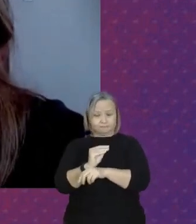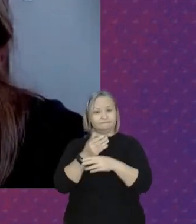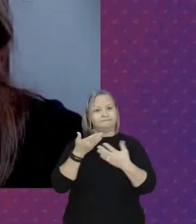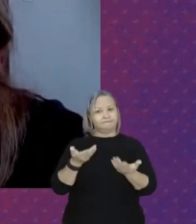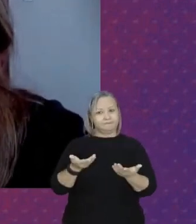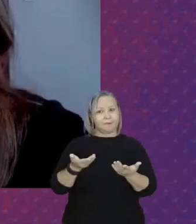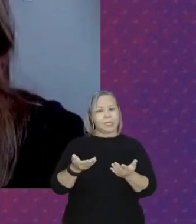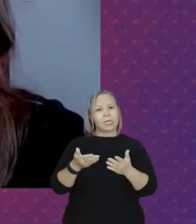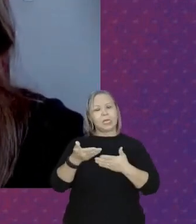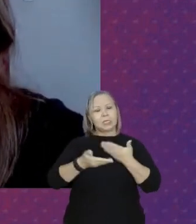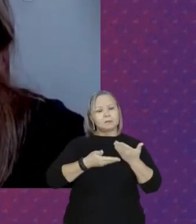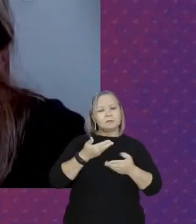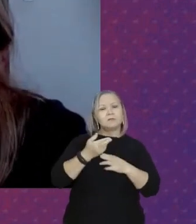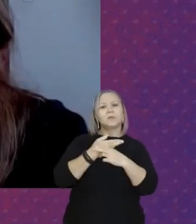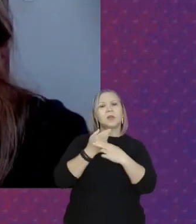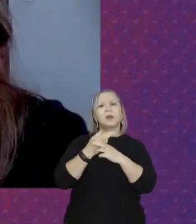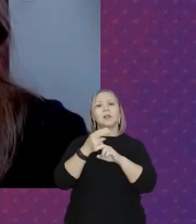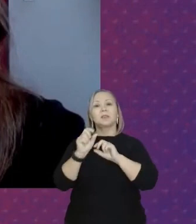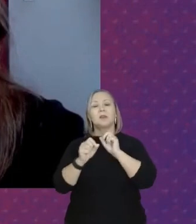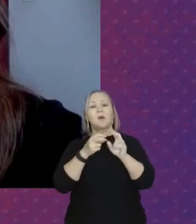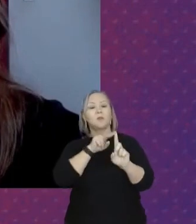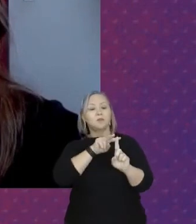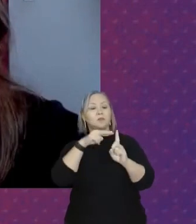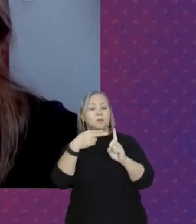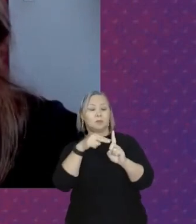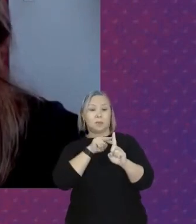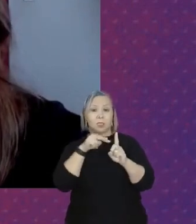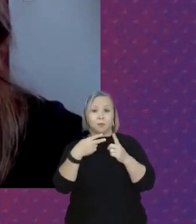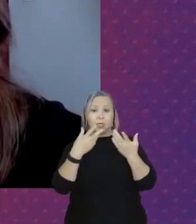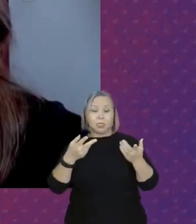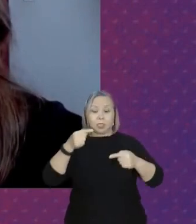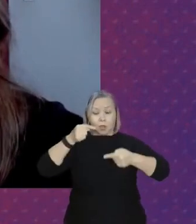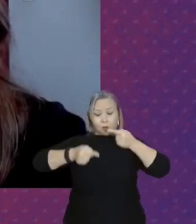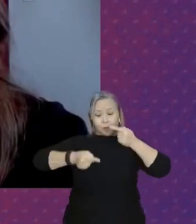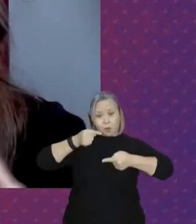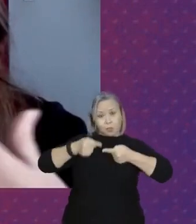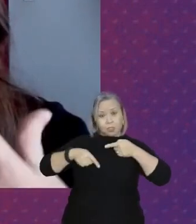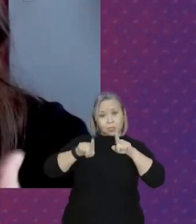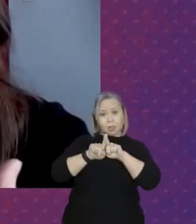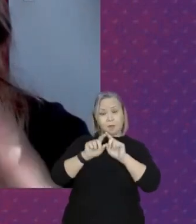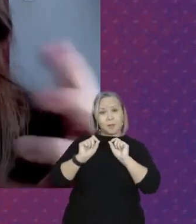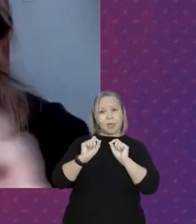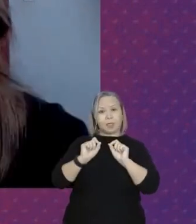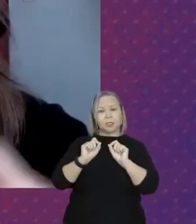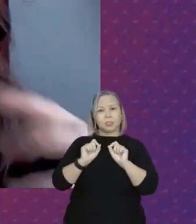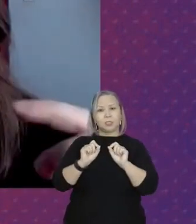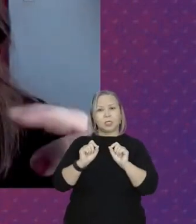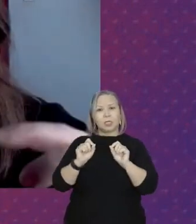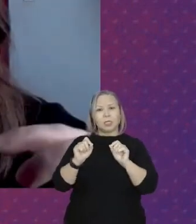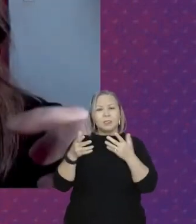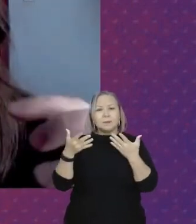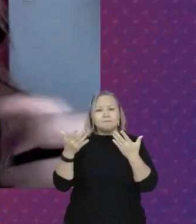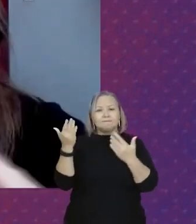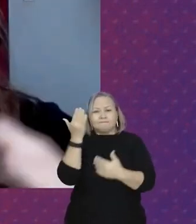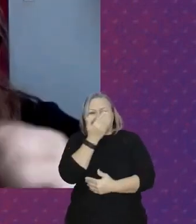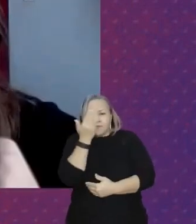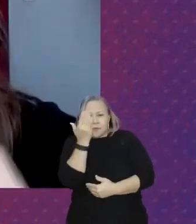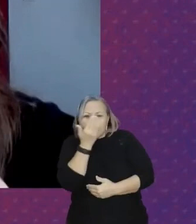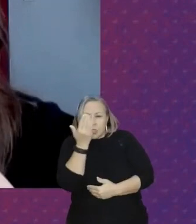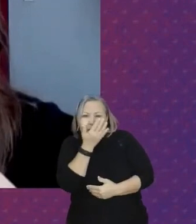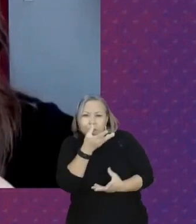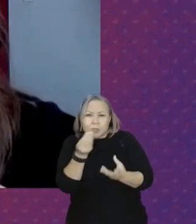isso tem a ver com uma perspectiva política também de visibilizar tanto